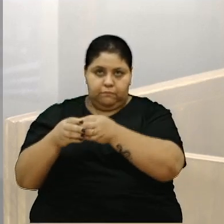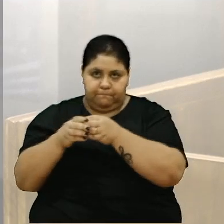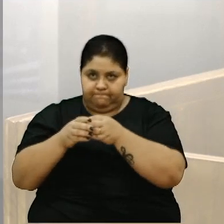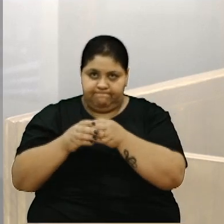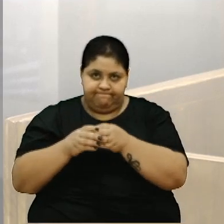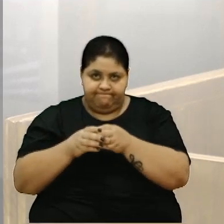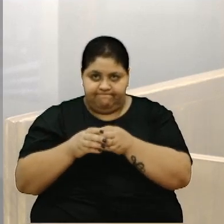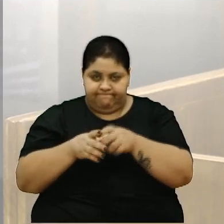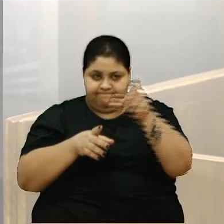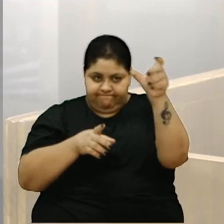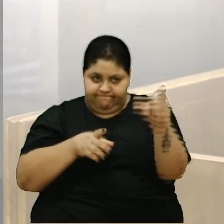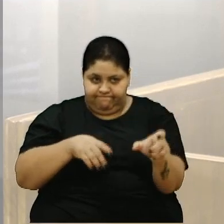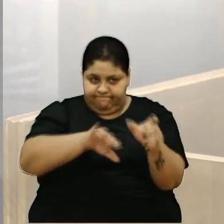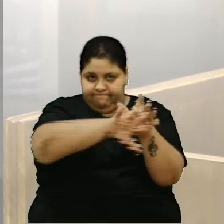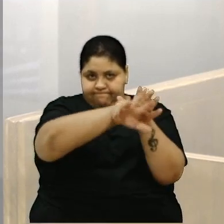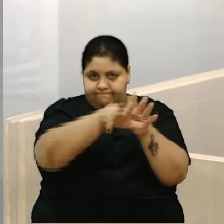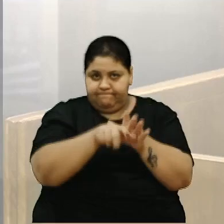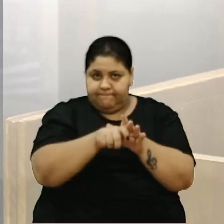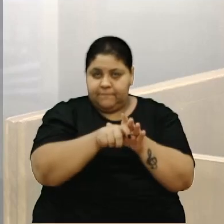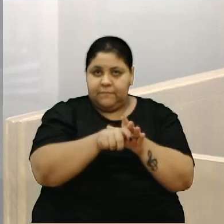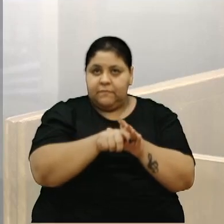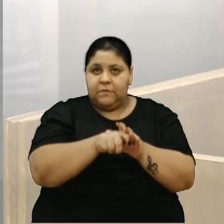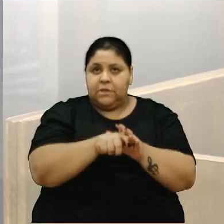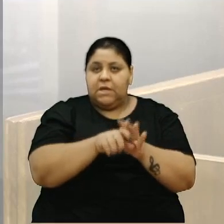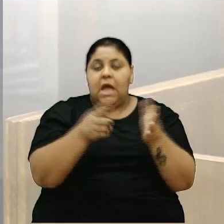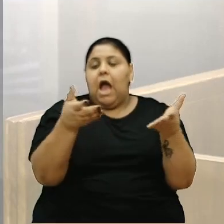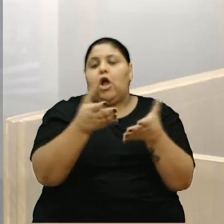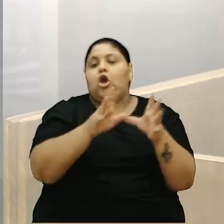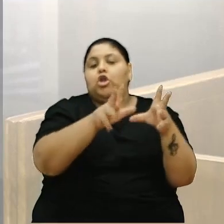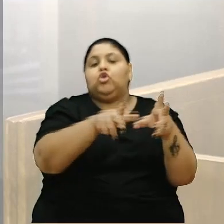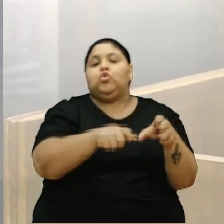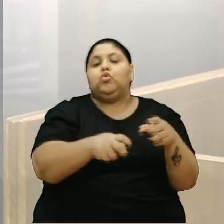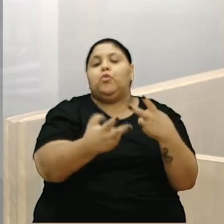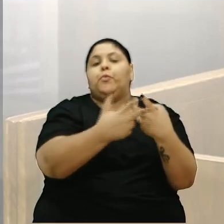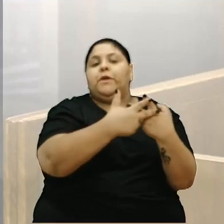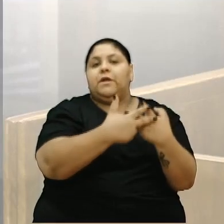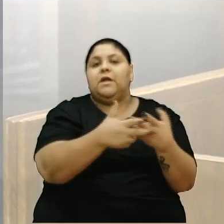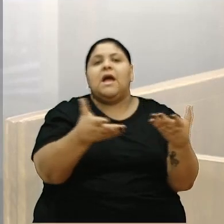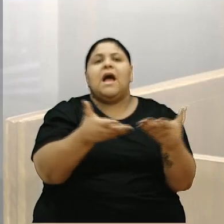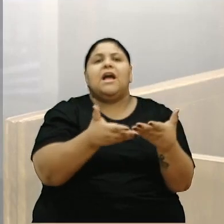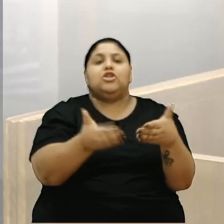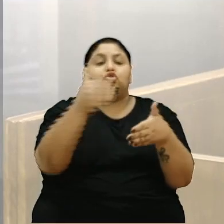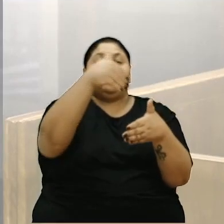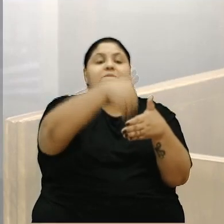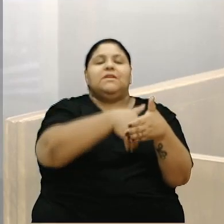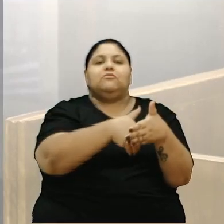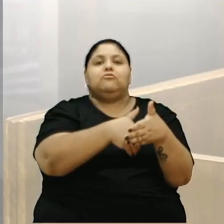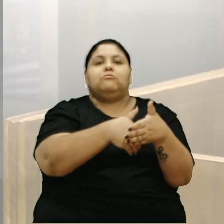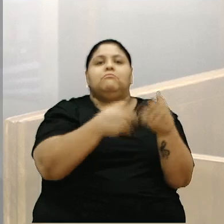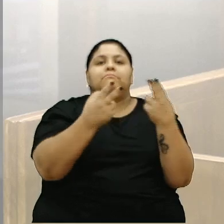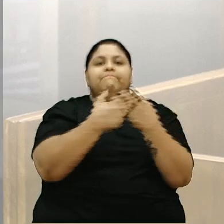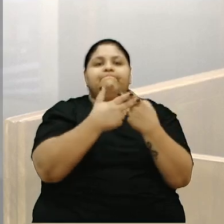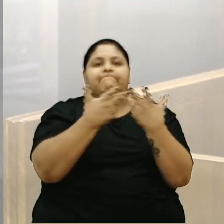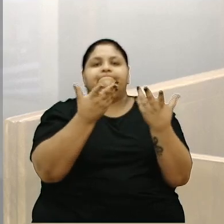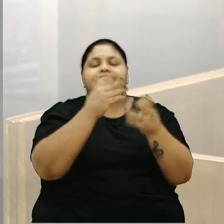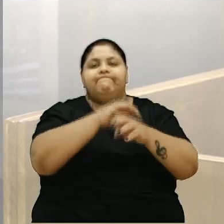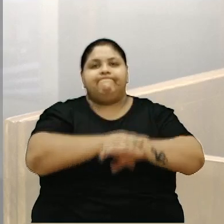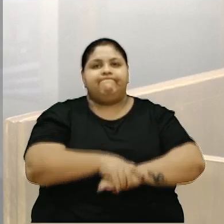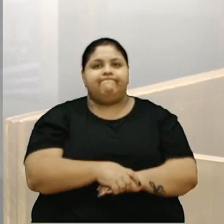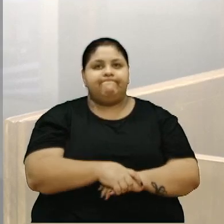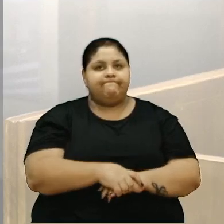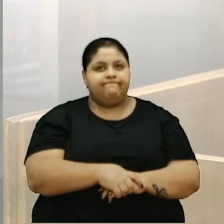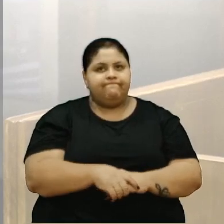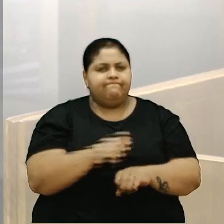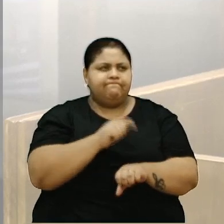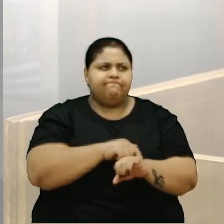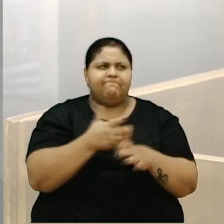ali, se eles forem tudo presos agora, vocês acham que eles vão ficar quanto tempo atrás da cadeia? Atrás das grades?